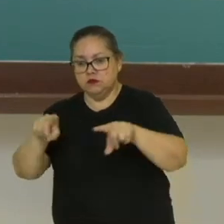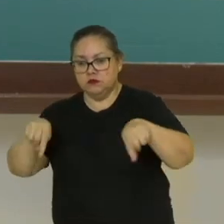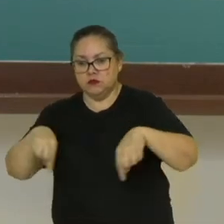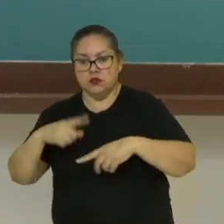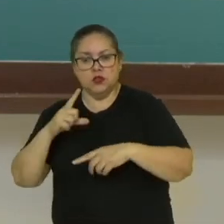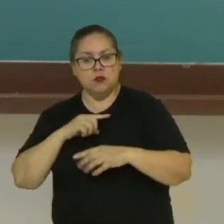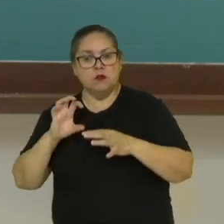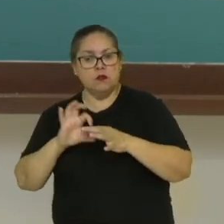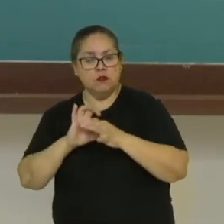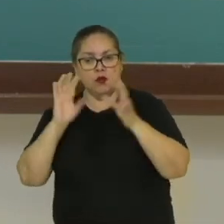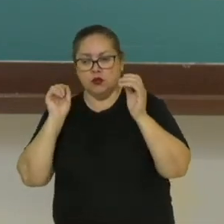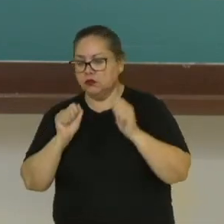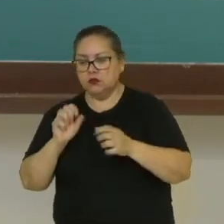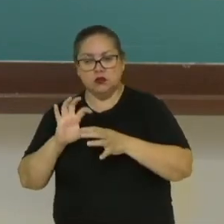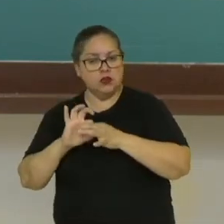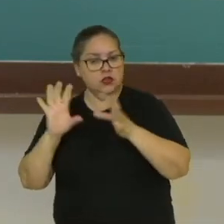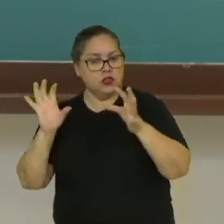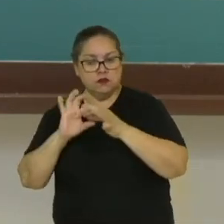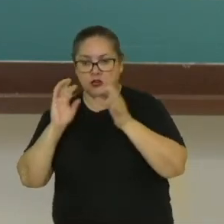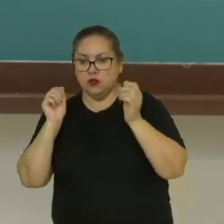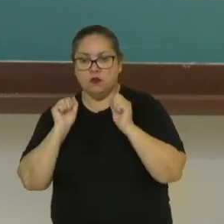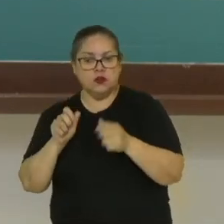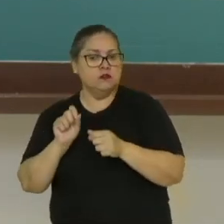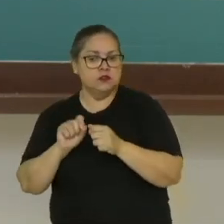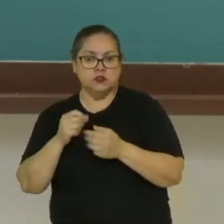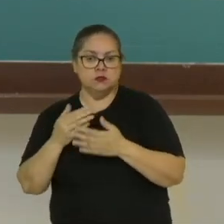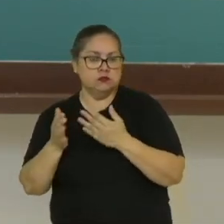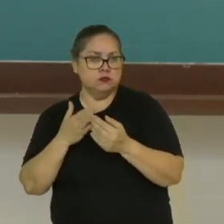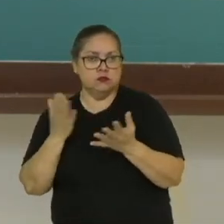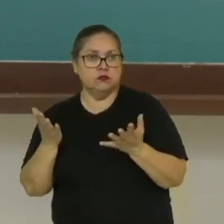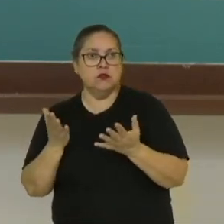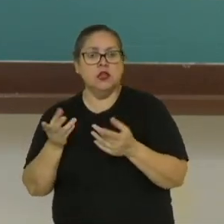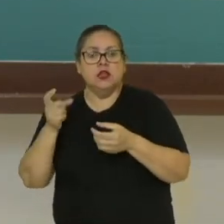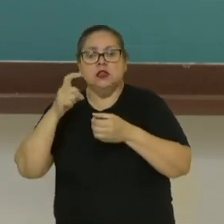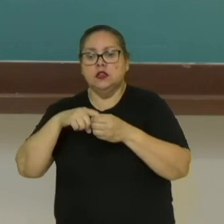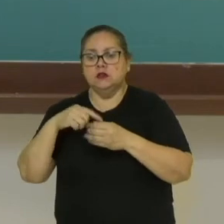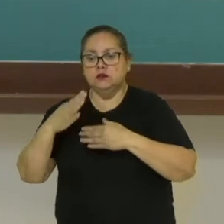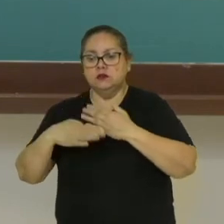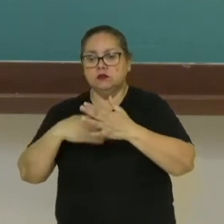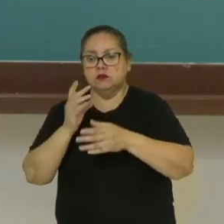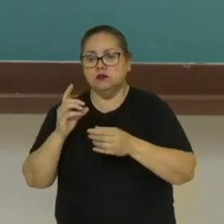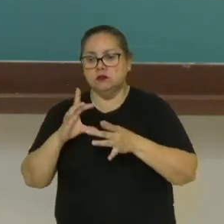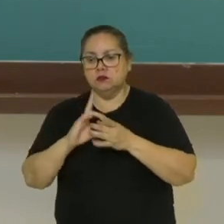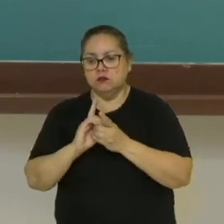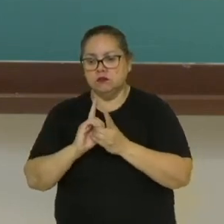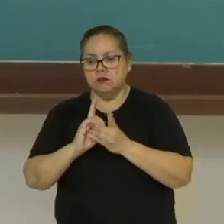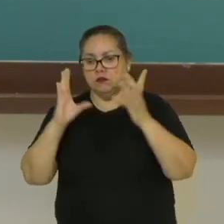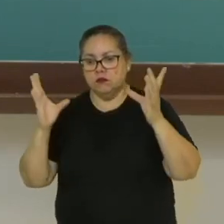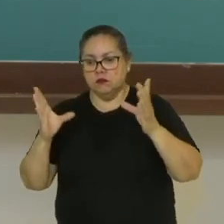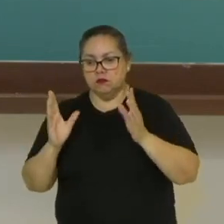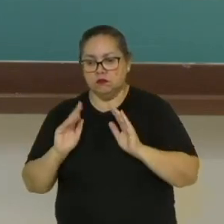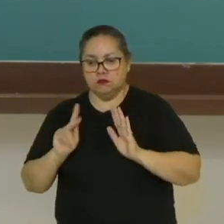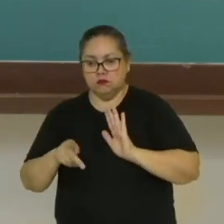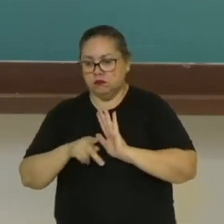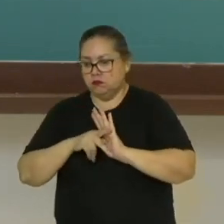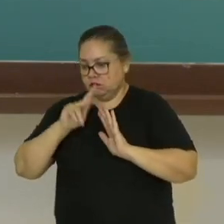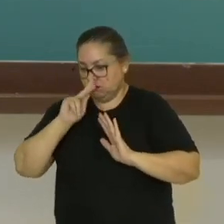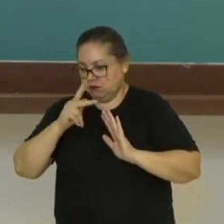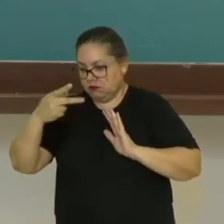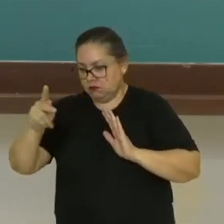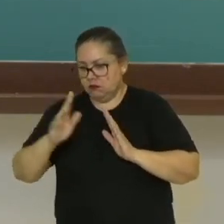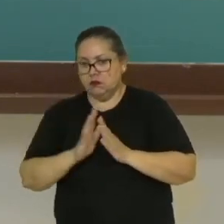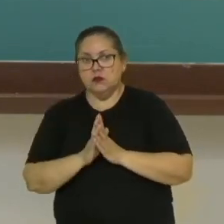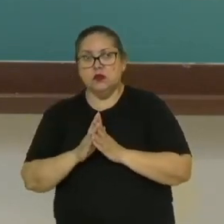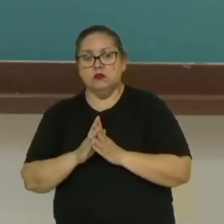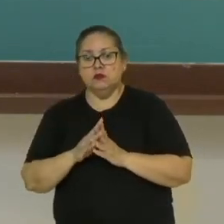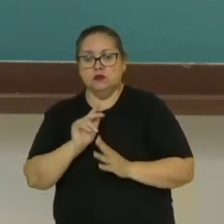legitimidade em relação às suas funções, né? E dentro de um processo democrático ele é impessoal. Porque quando se passam, né,